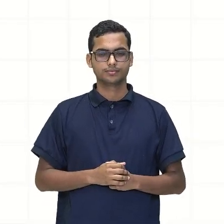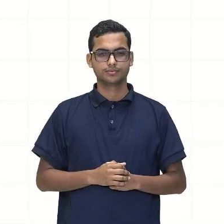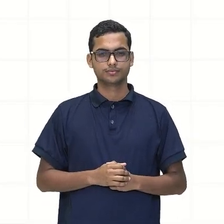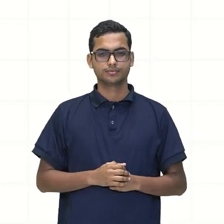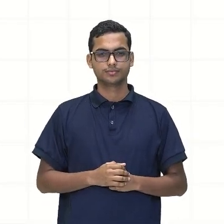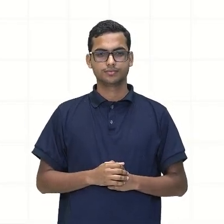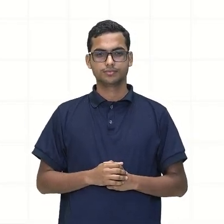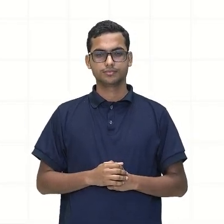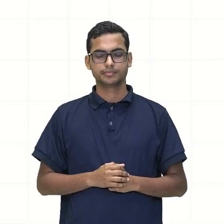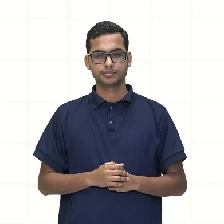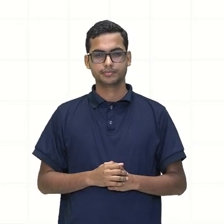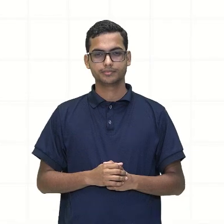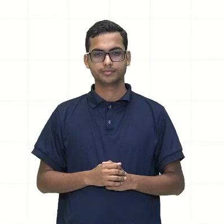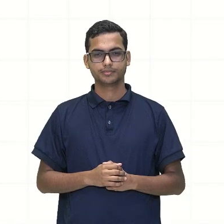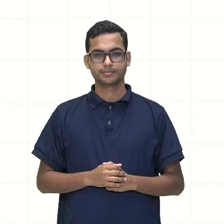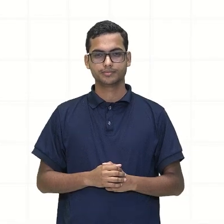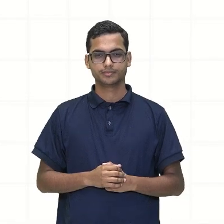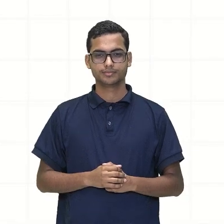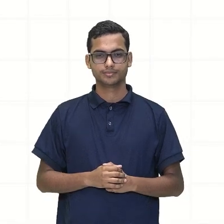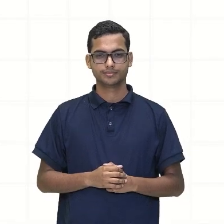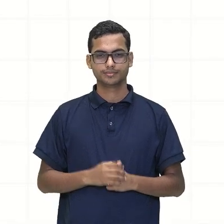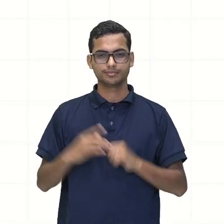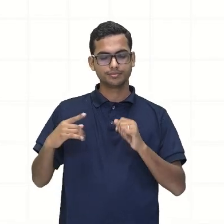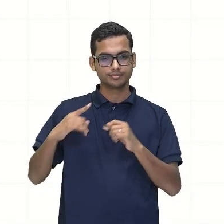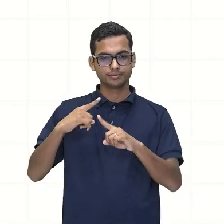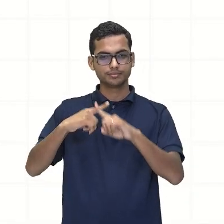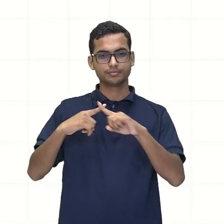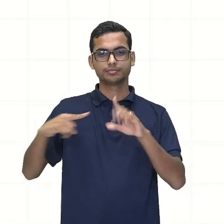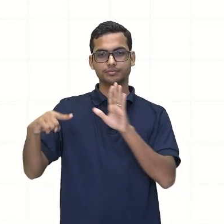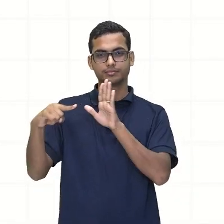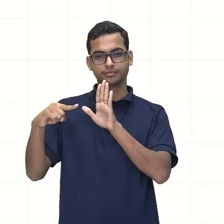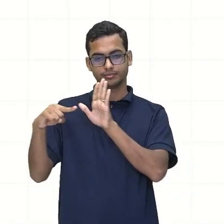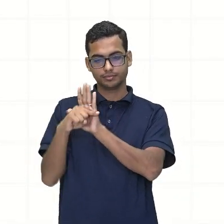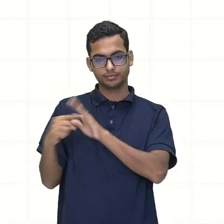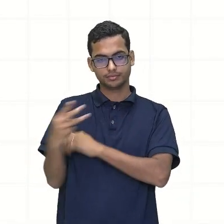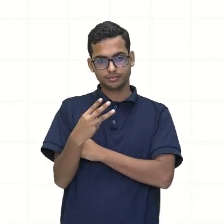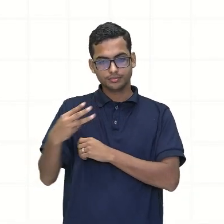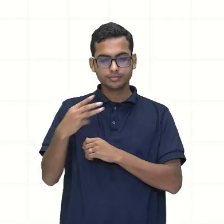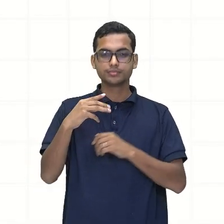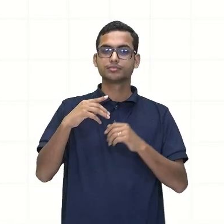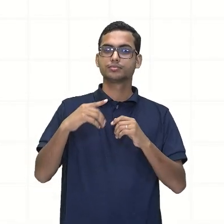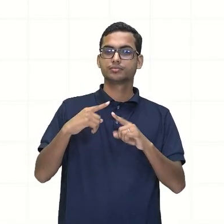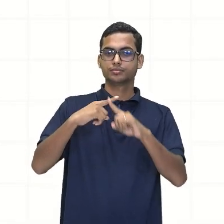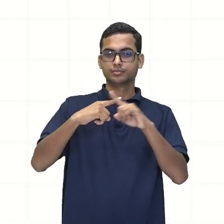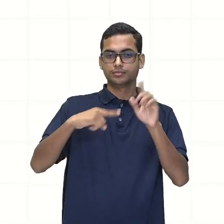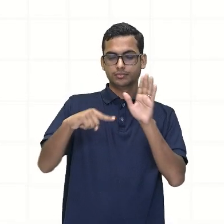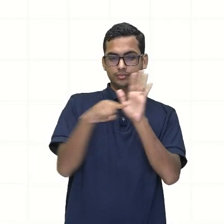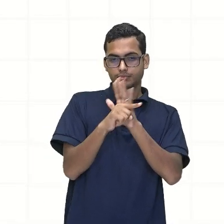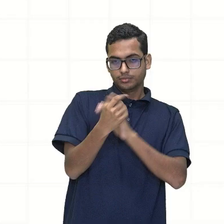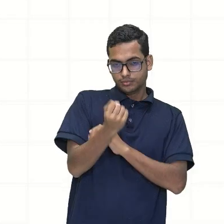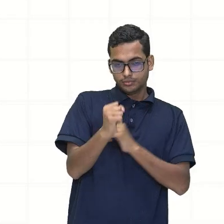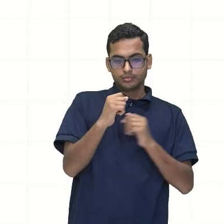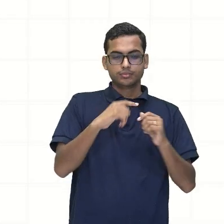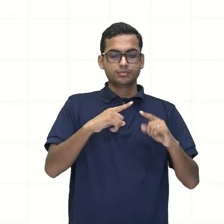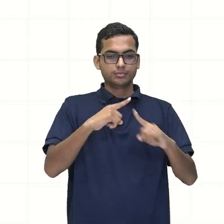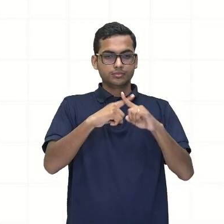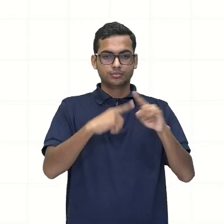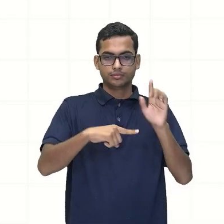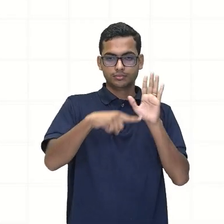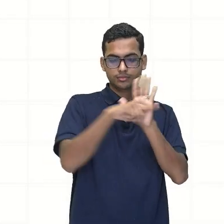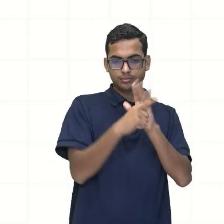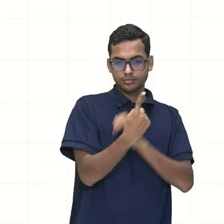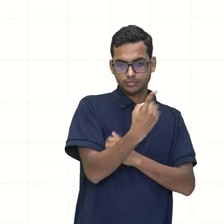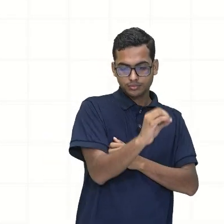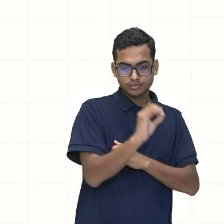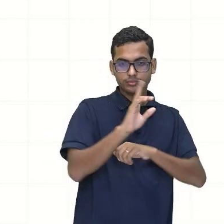33 pelo menos 8, depois pelo menos 10 e depois por um dos 3 valores que está